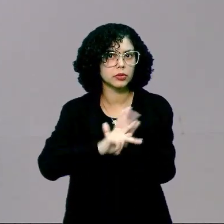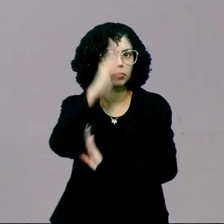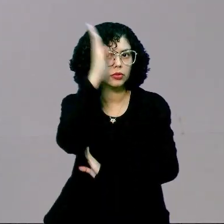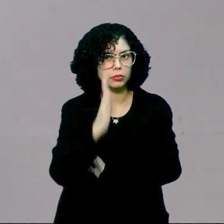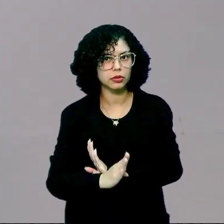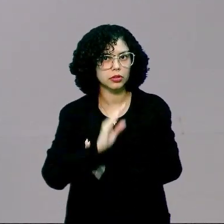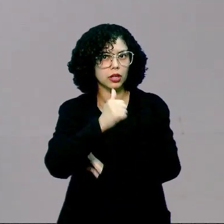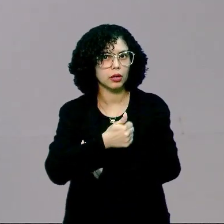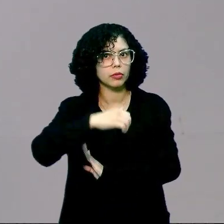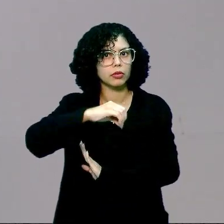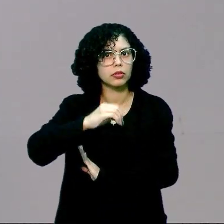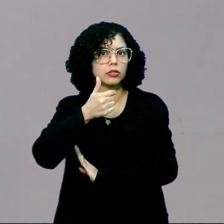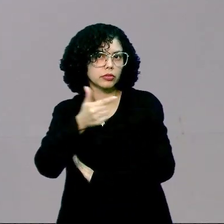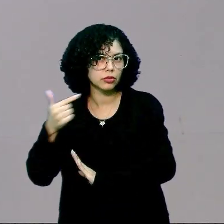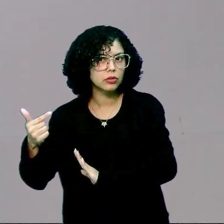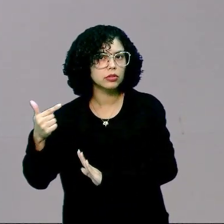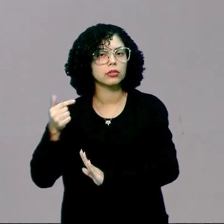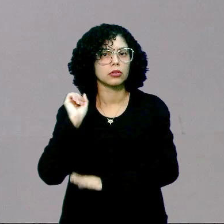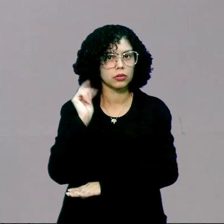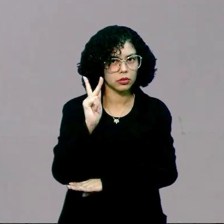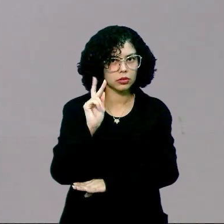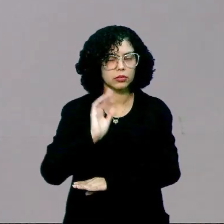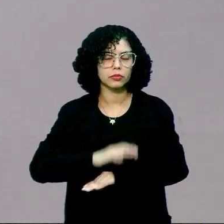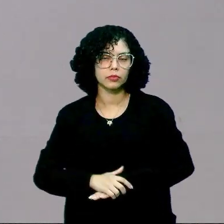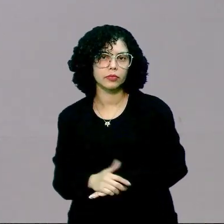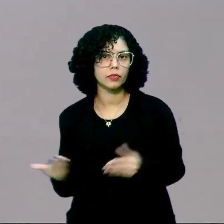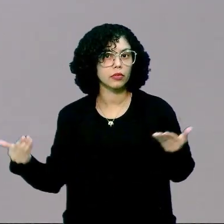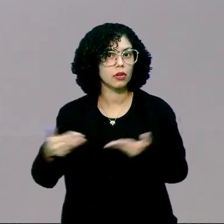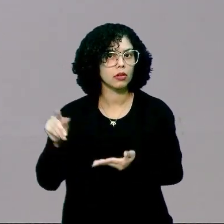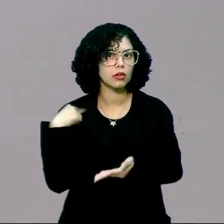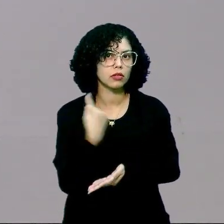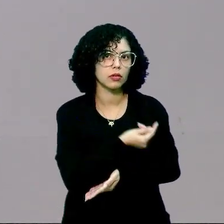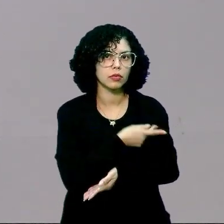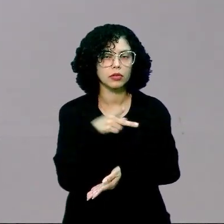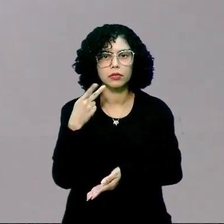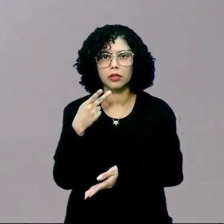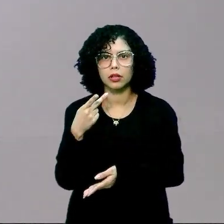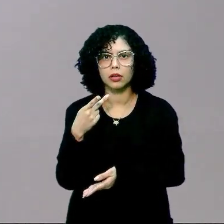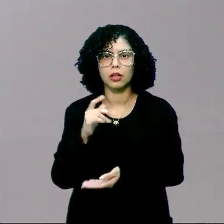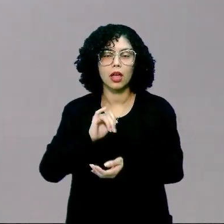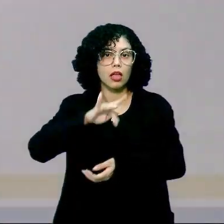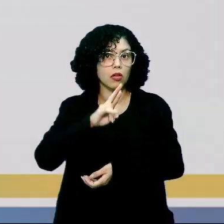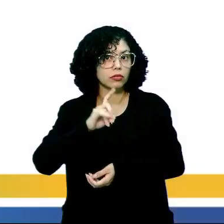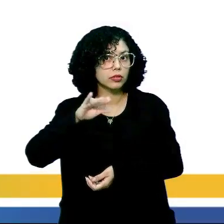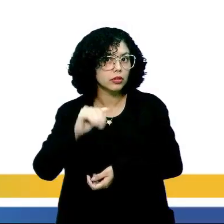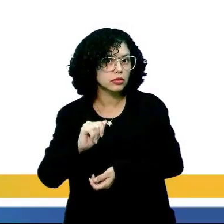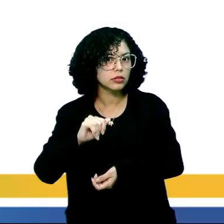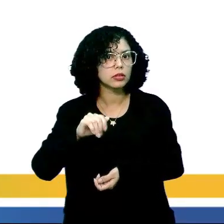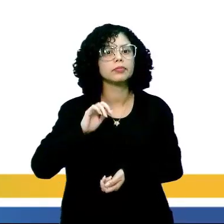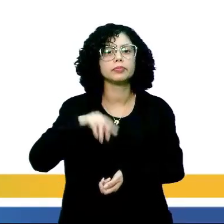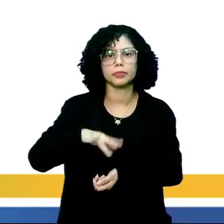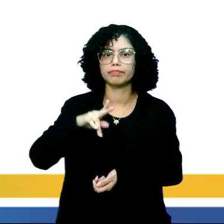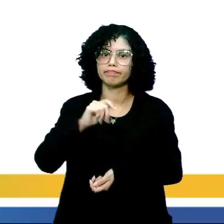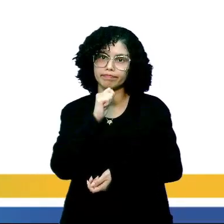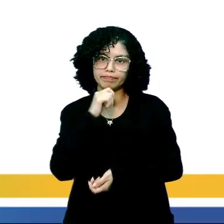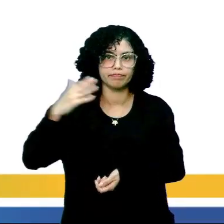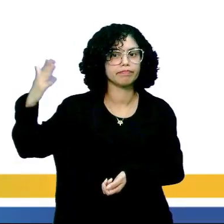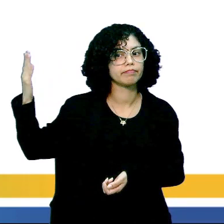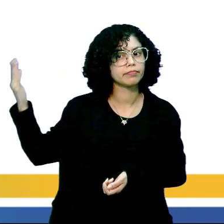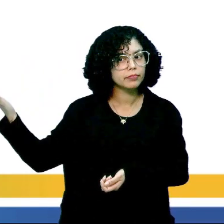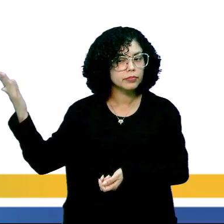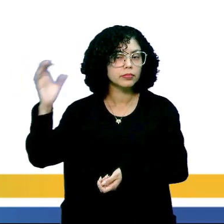lá em 1822, certo? Vamos agora falar sobre a Inconfidência Mineira.